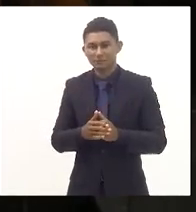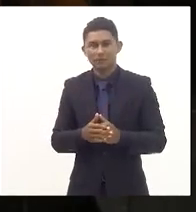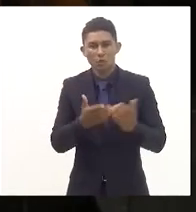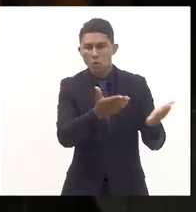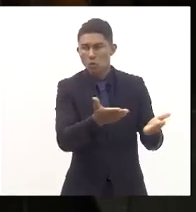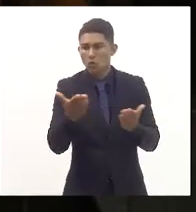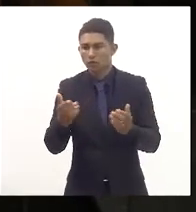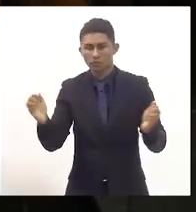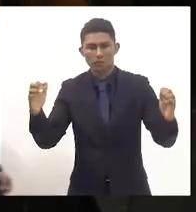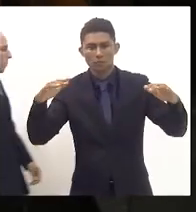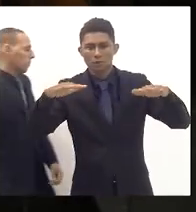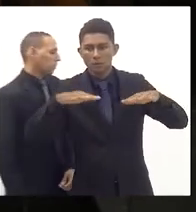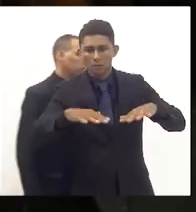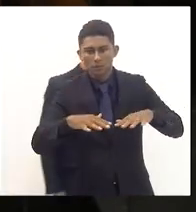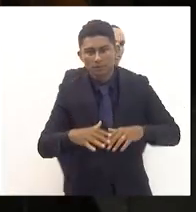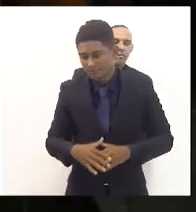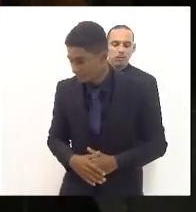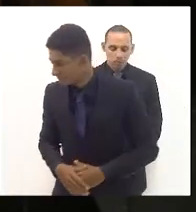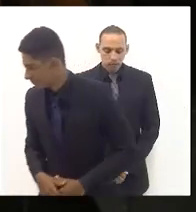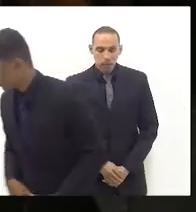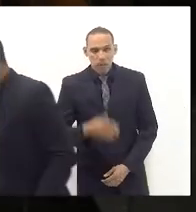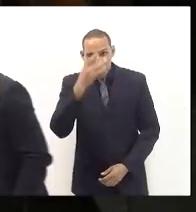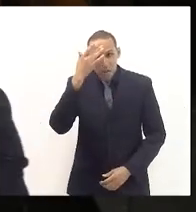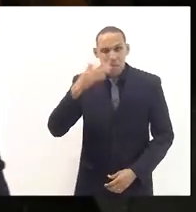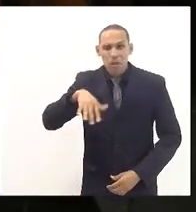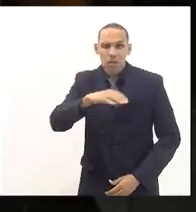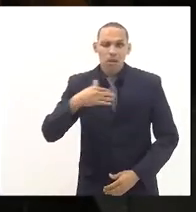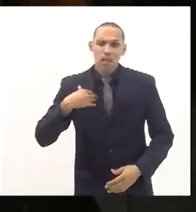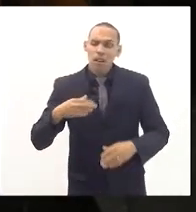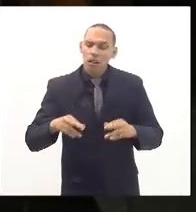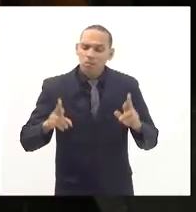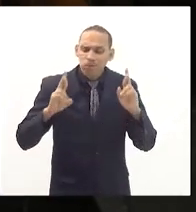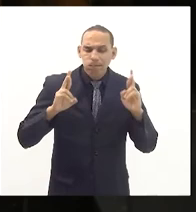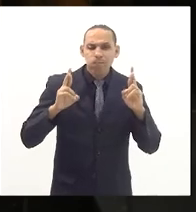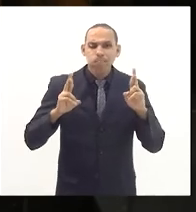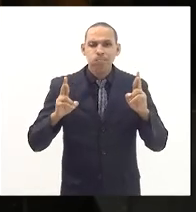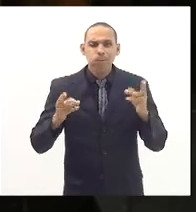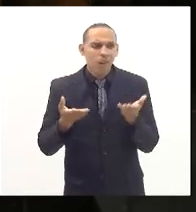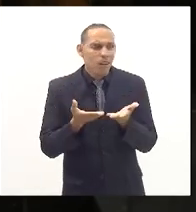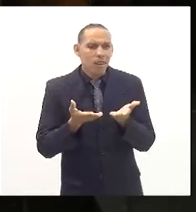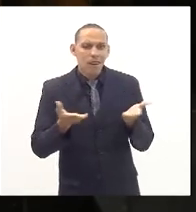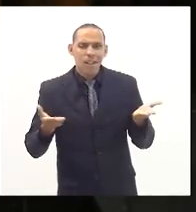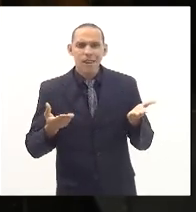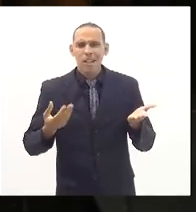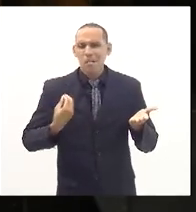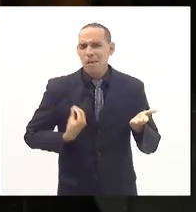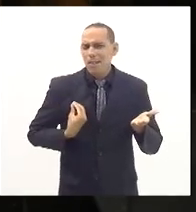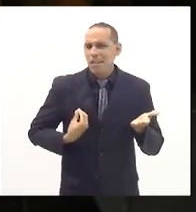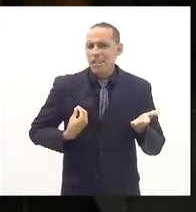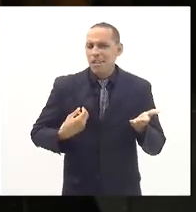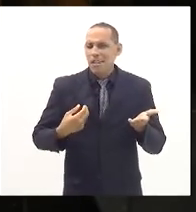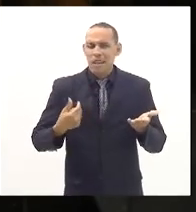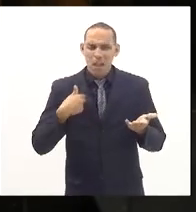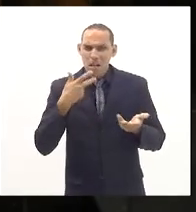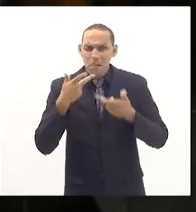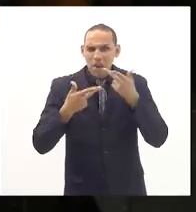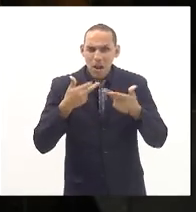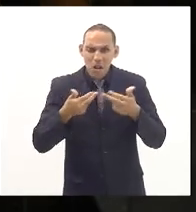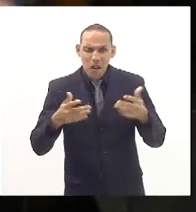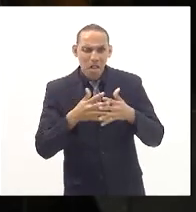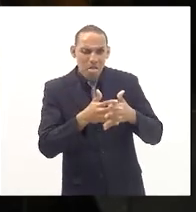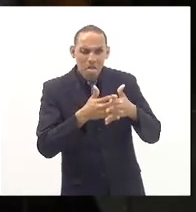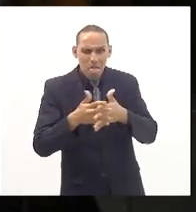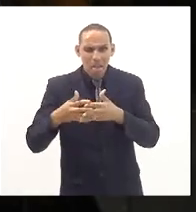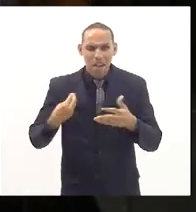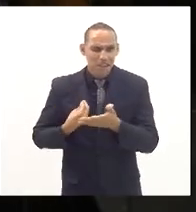muito honrado filho pessoas que um Como eu disse antes Eu espero que não esteja aqui falando nada que atrapalha a vida